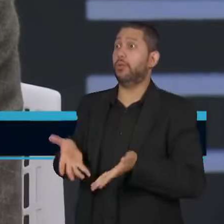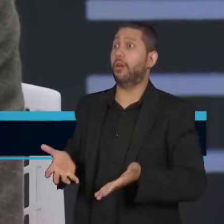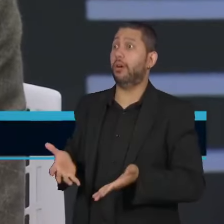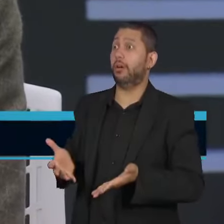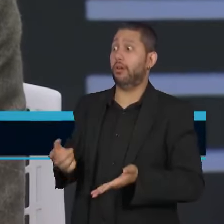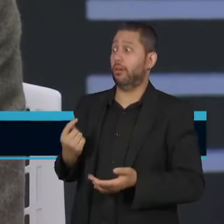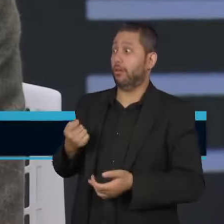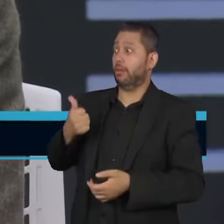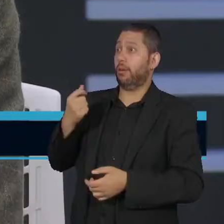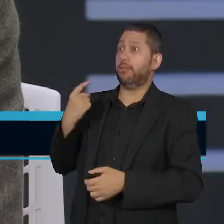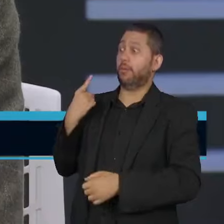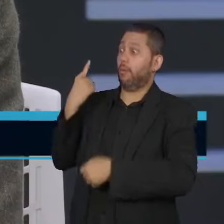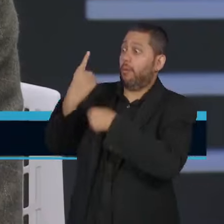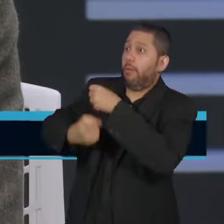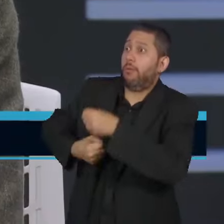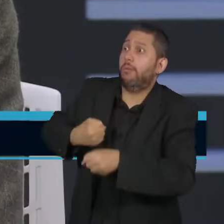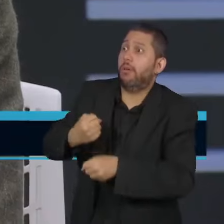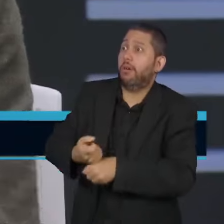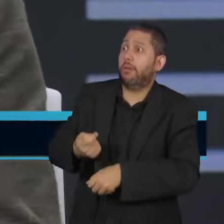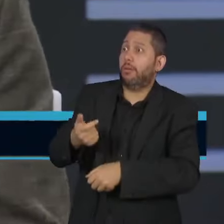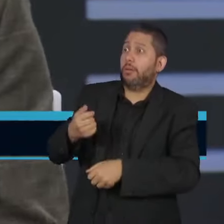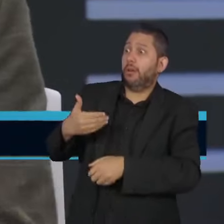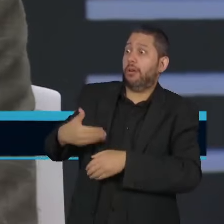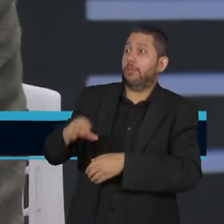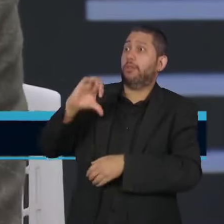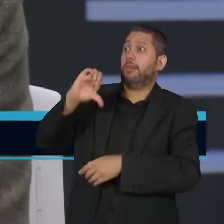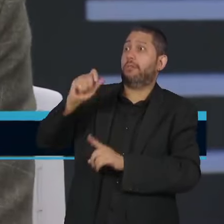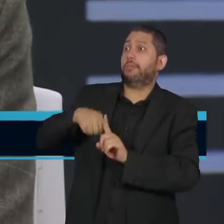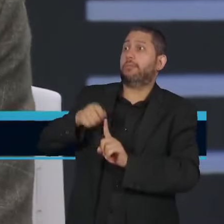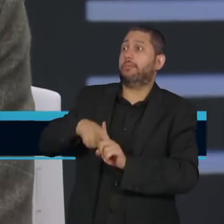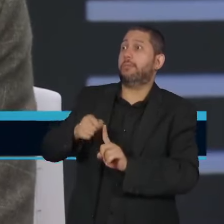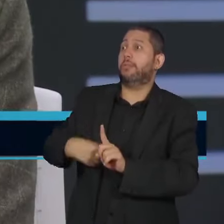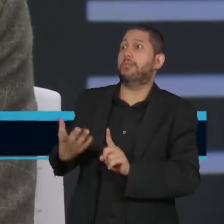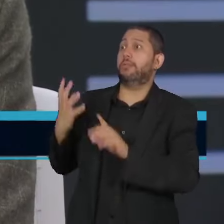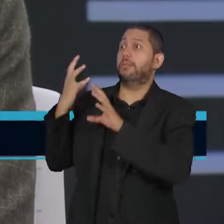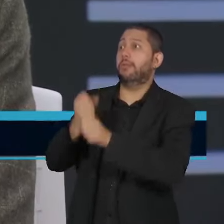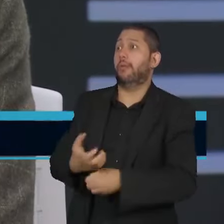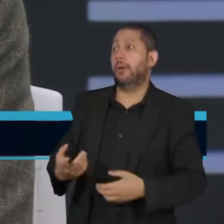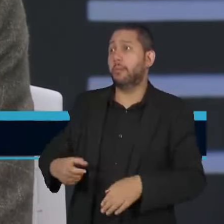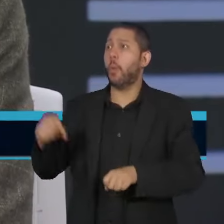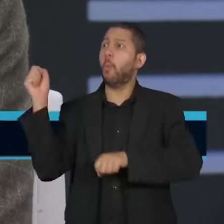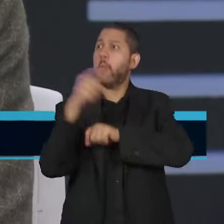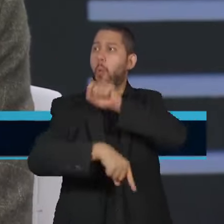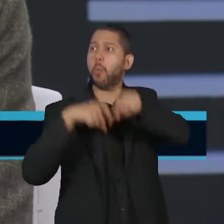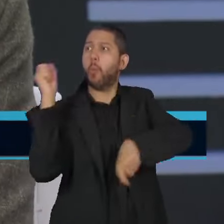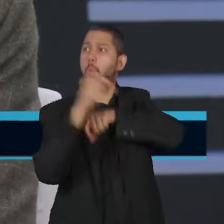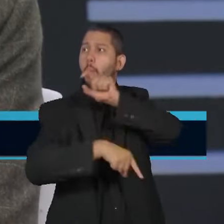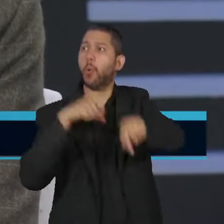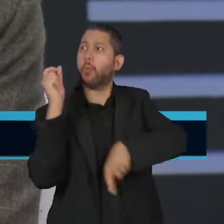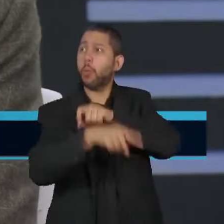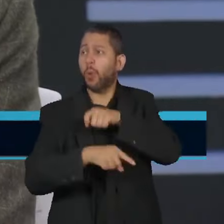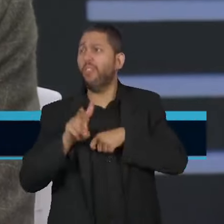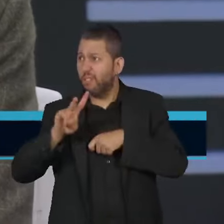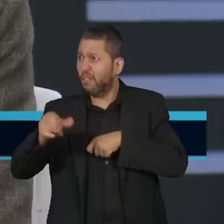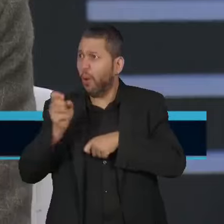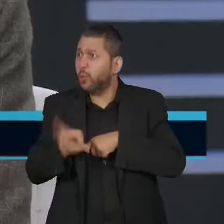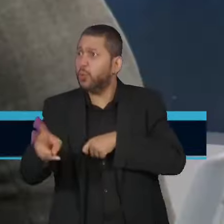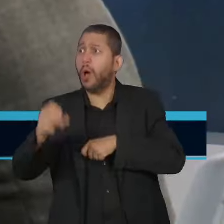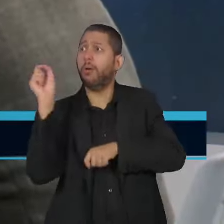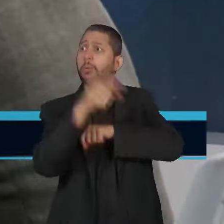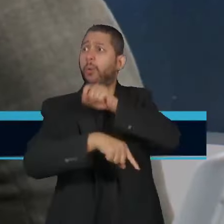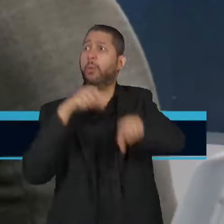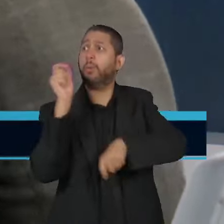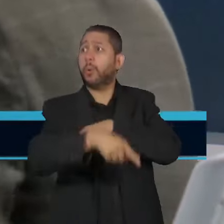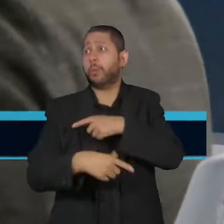tem certamente 9 meses aí e a capacidade de continuar. Então, militarmente, vai terminar